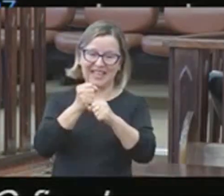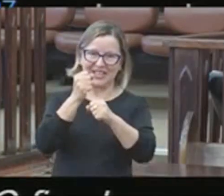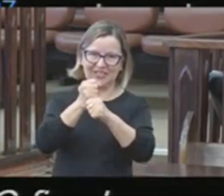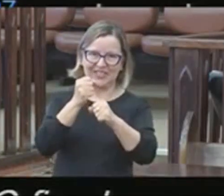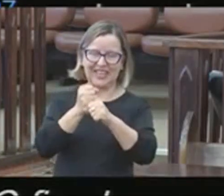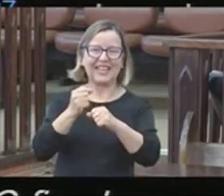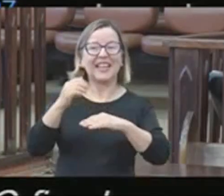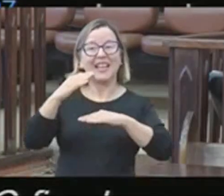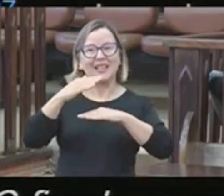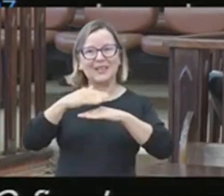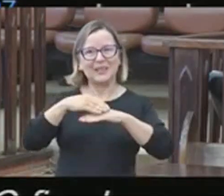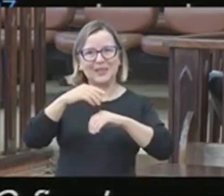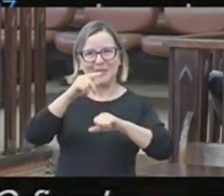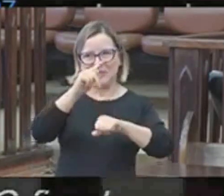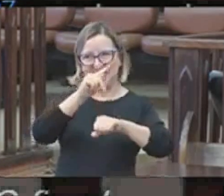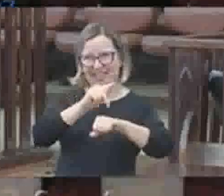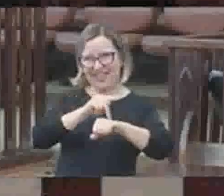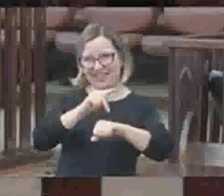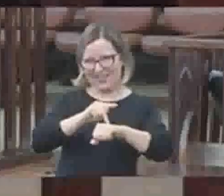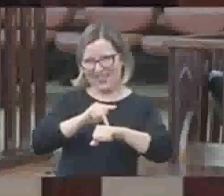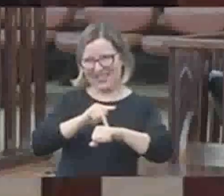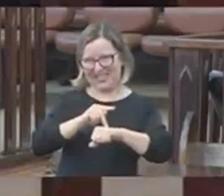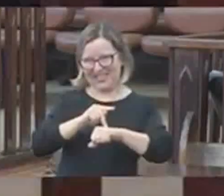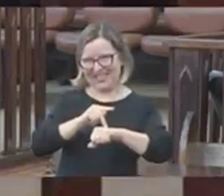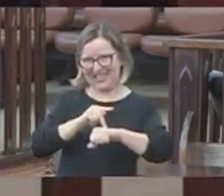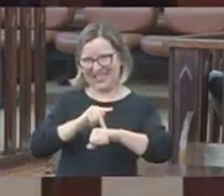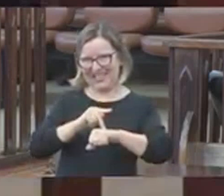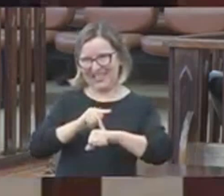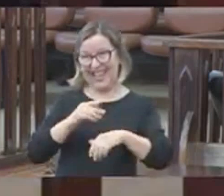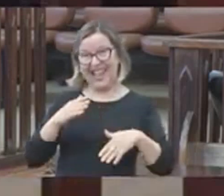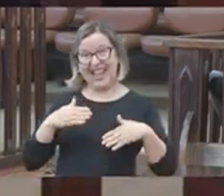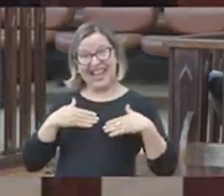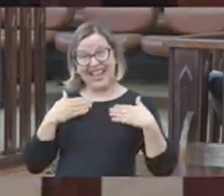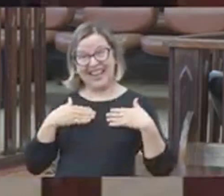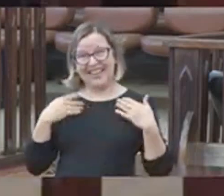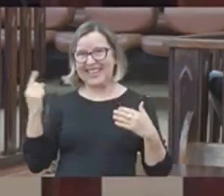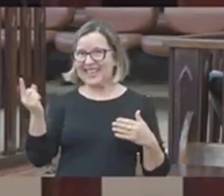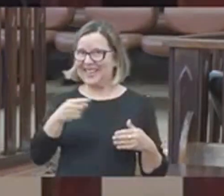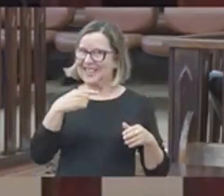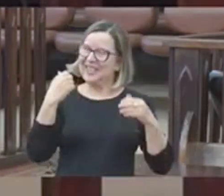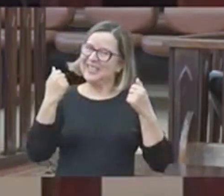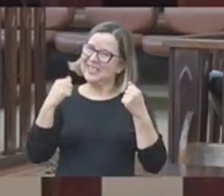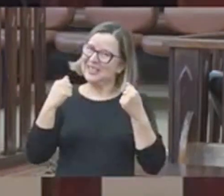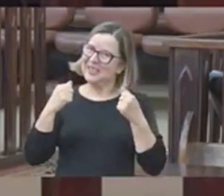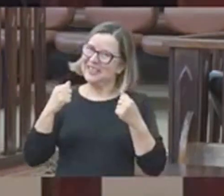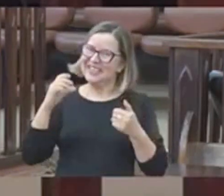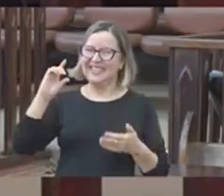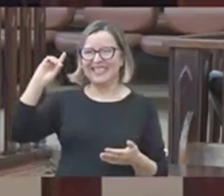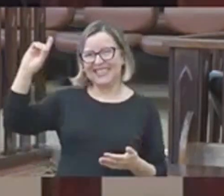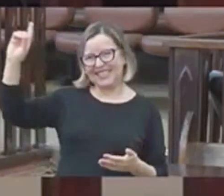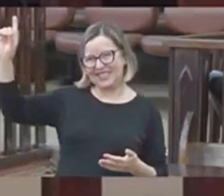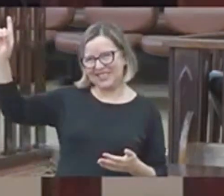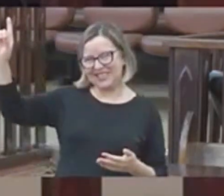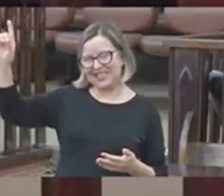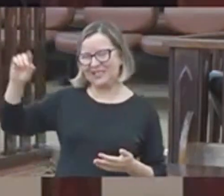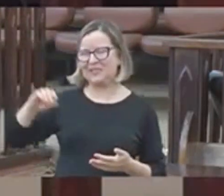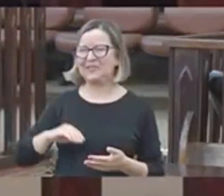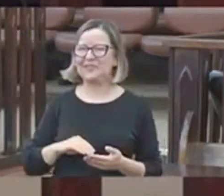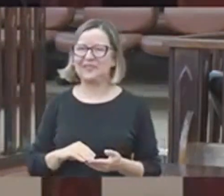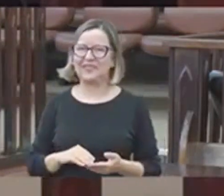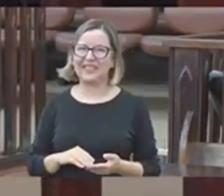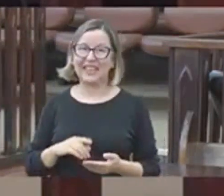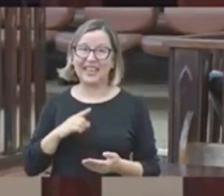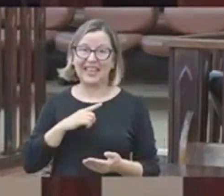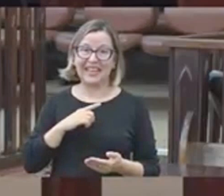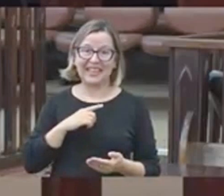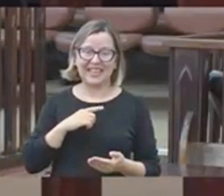a rocha. Que alegria podemos depender do nosso Deus. Nós teremos outros estudos neste